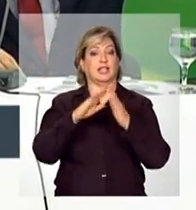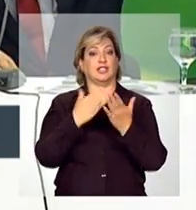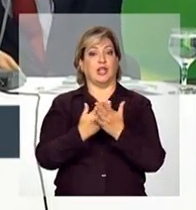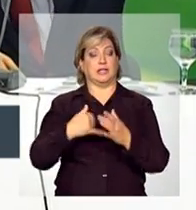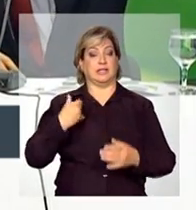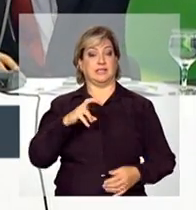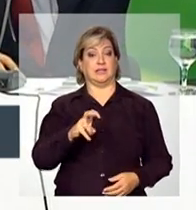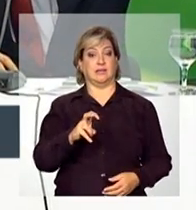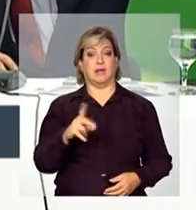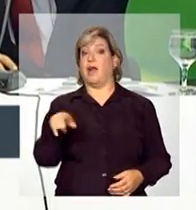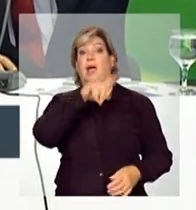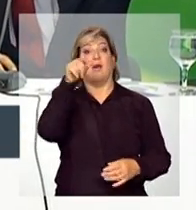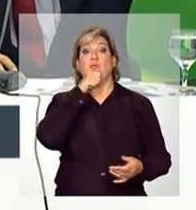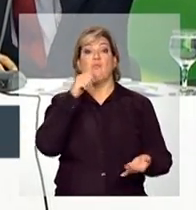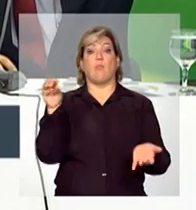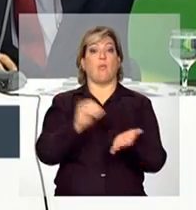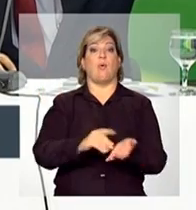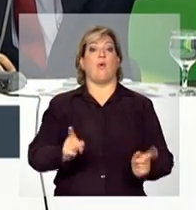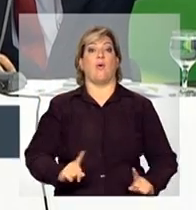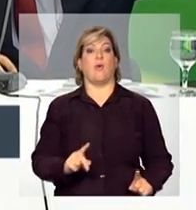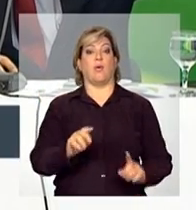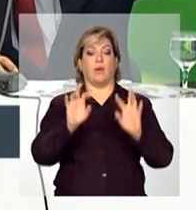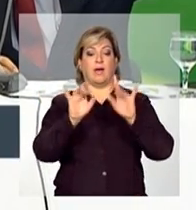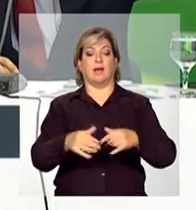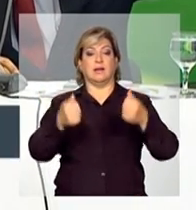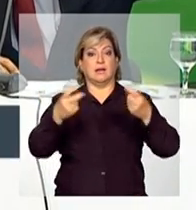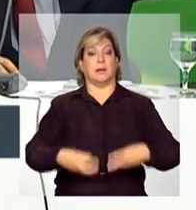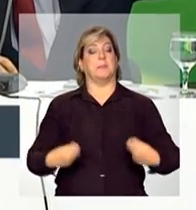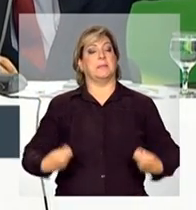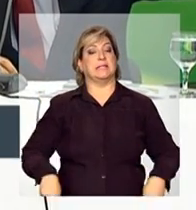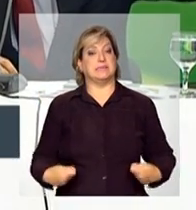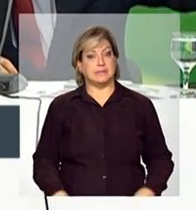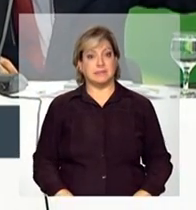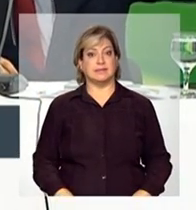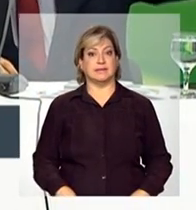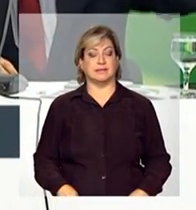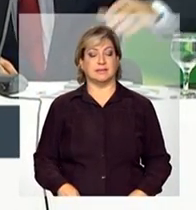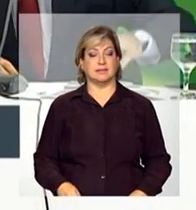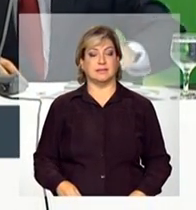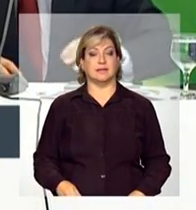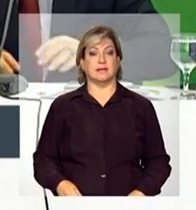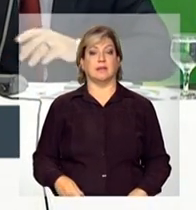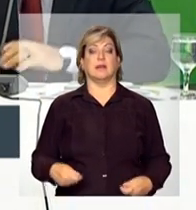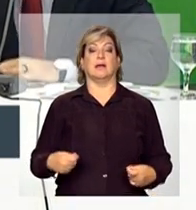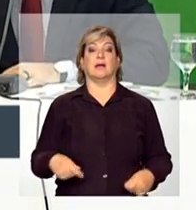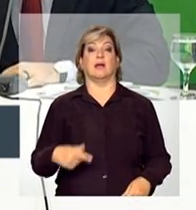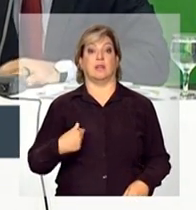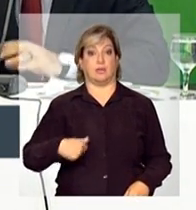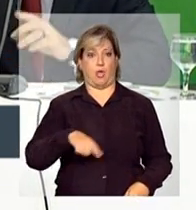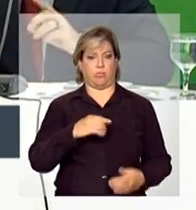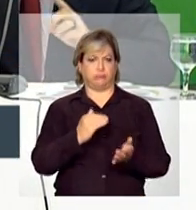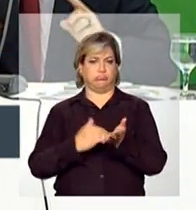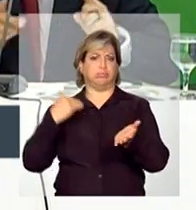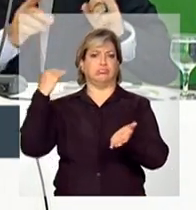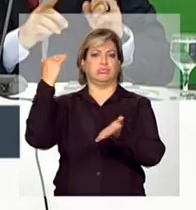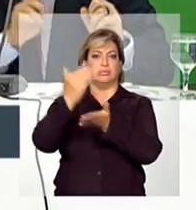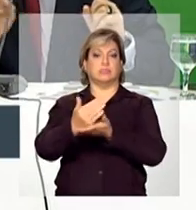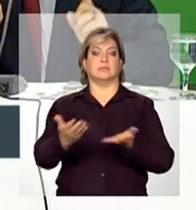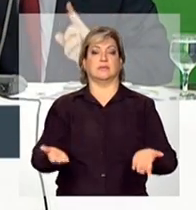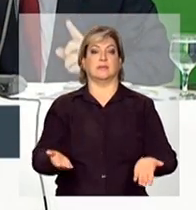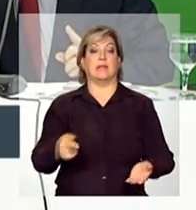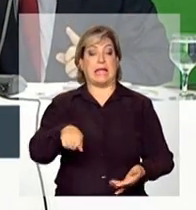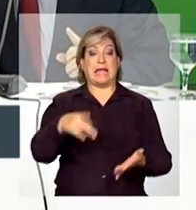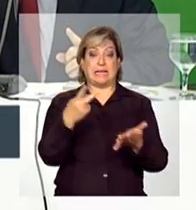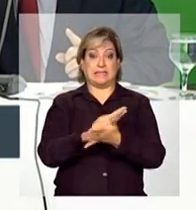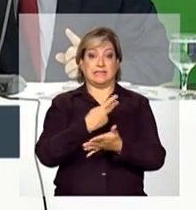Salta do jeito que saltou ele salta de com vara como diz o Fernando Pimentel né temos salto com vara e mais o erro já era